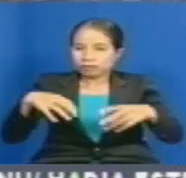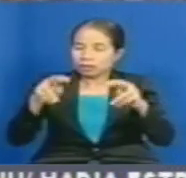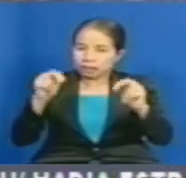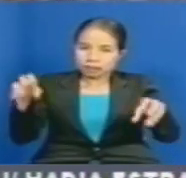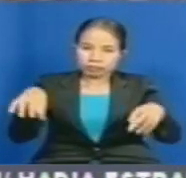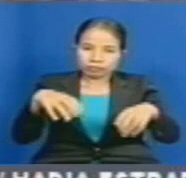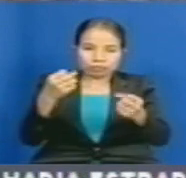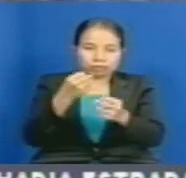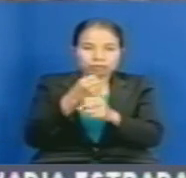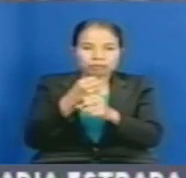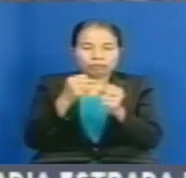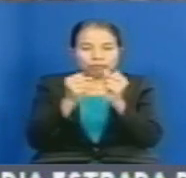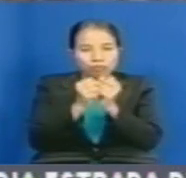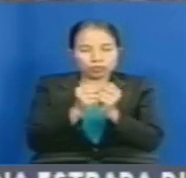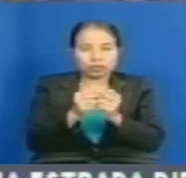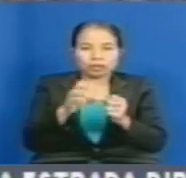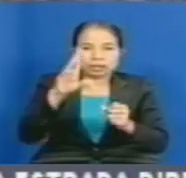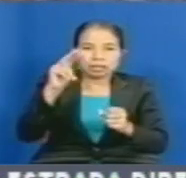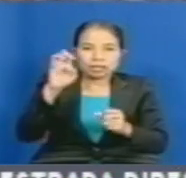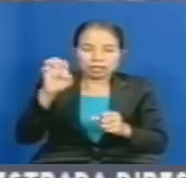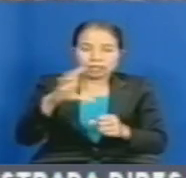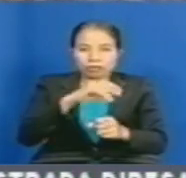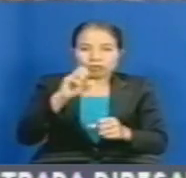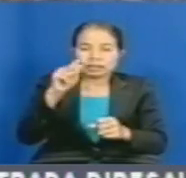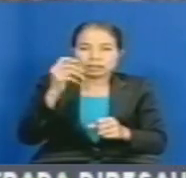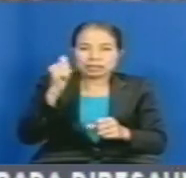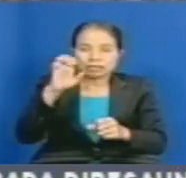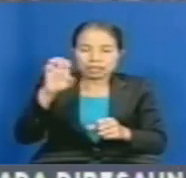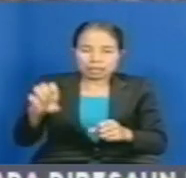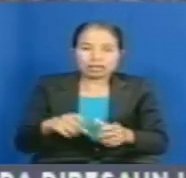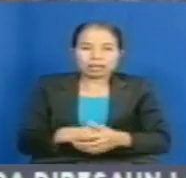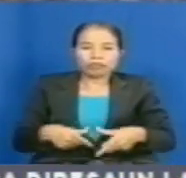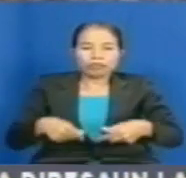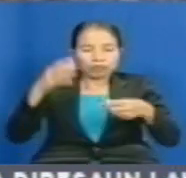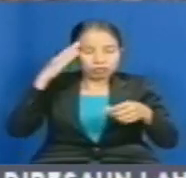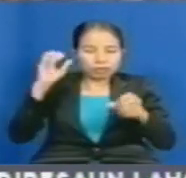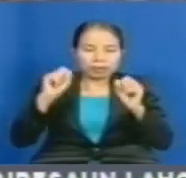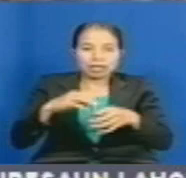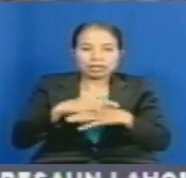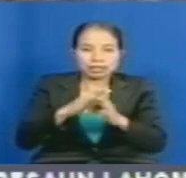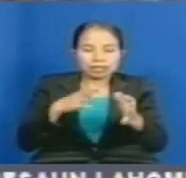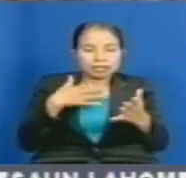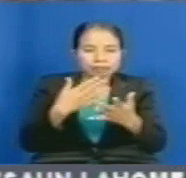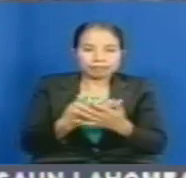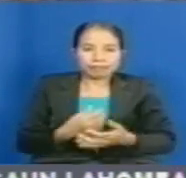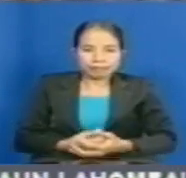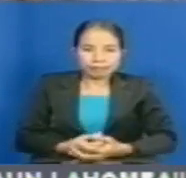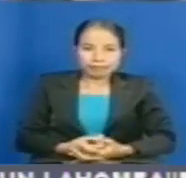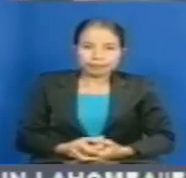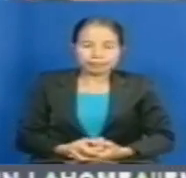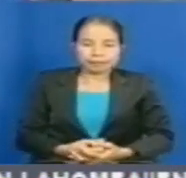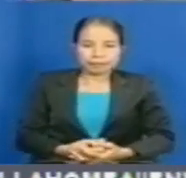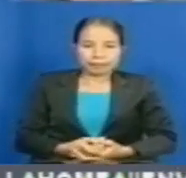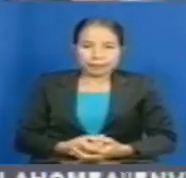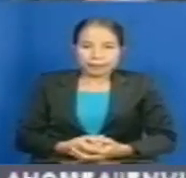né? E CNE, órgão de implementação, a mim implementa, mas é, a mim fomos lá para a tubela de qualidade partido lá. Recorda